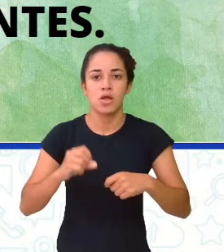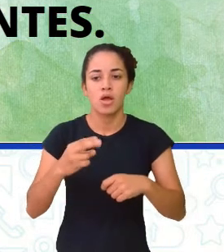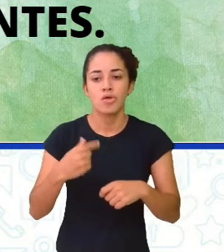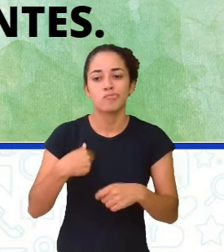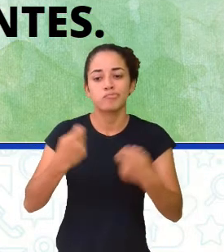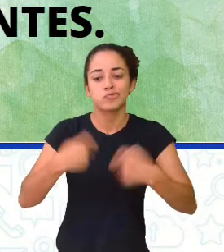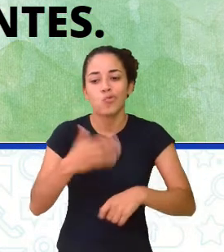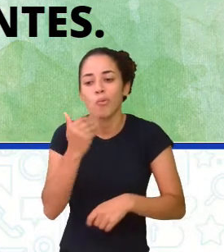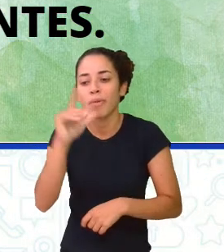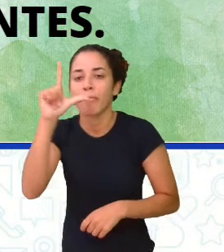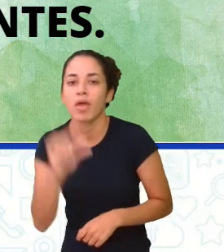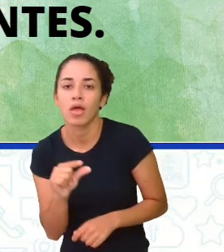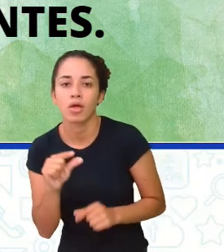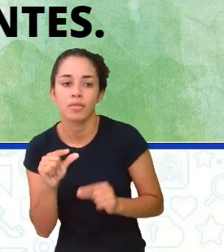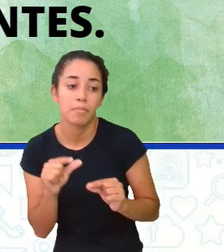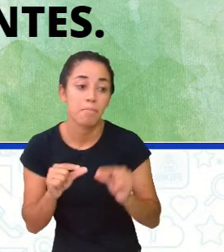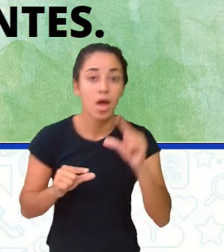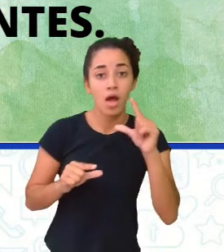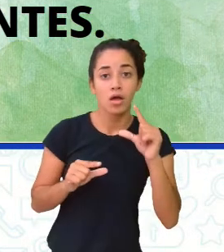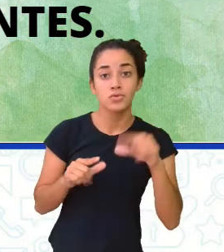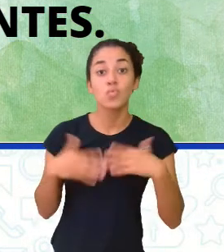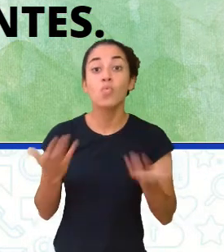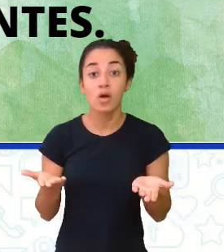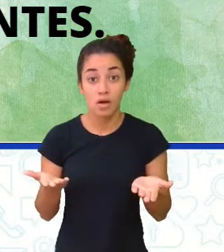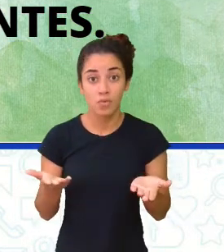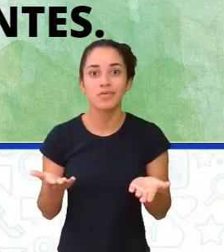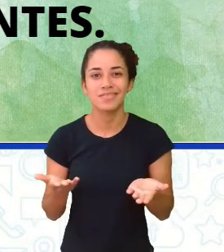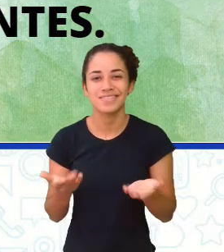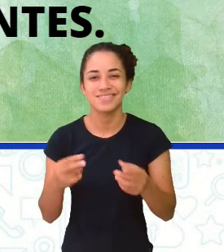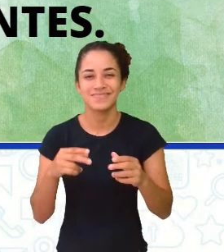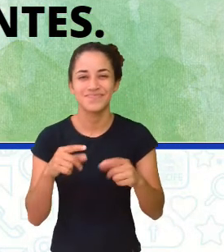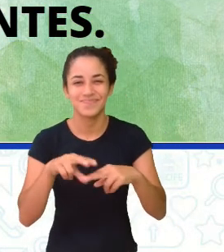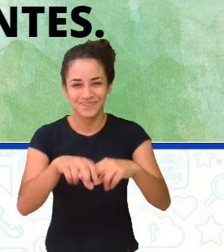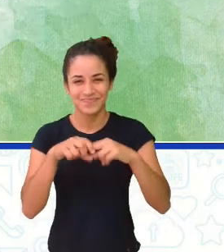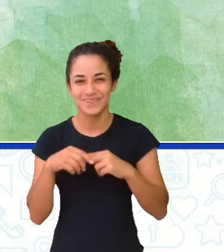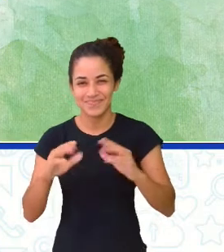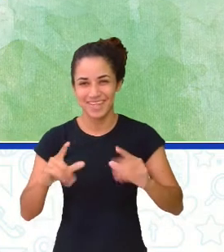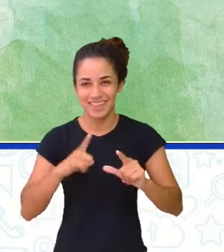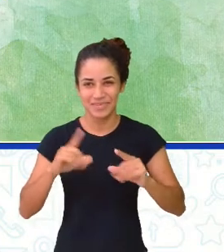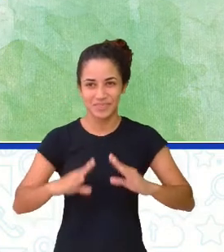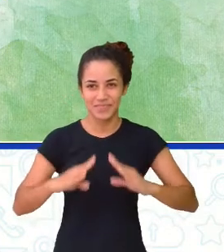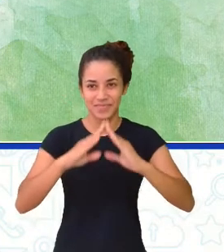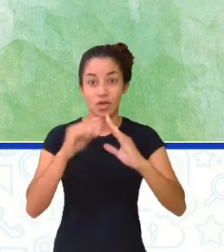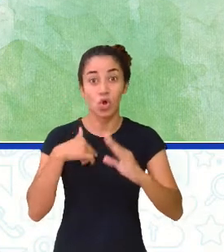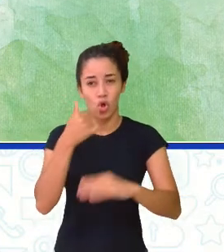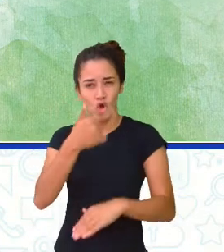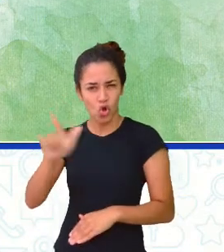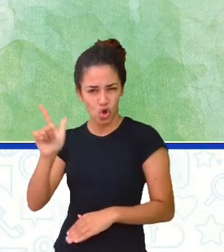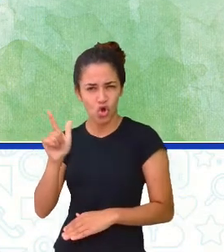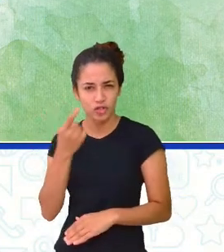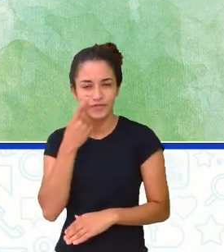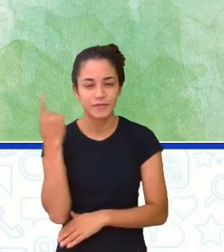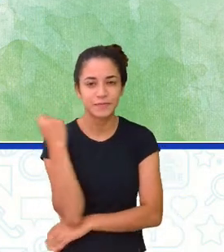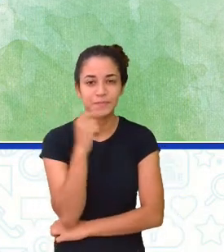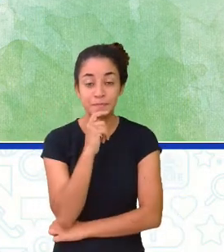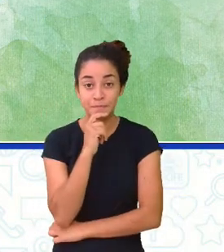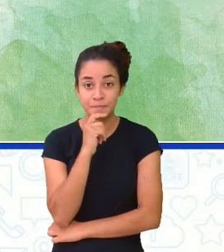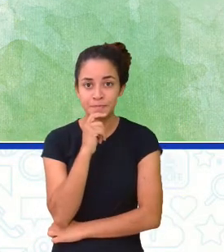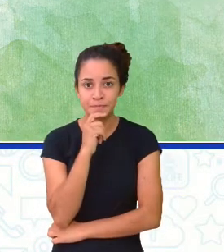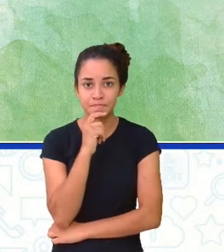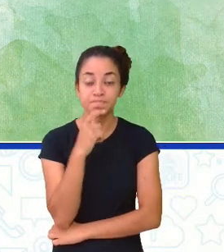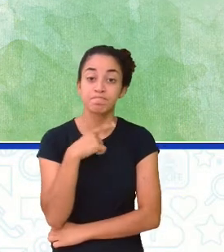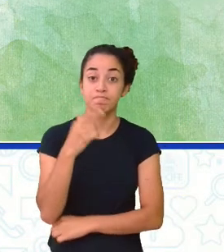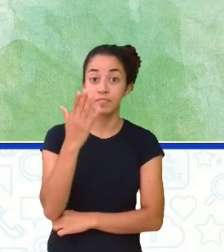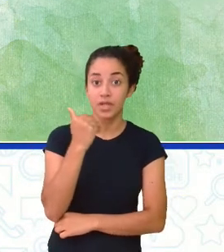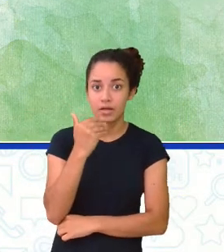ou menos. Então, é nesse sentido que se apresenta a pirâmide. Mas vejam mais uma pirâmide que eu estou trazendo aqui para vocês. Os